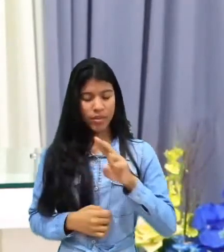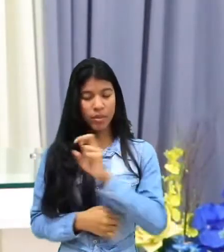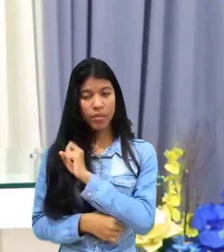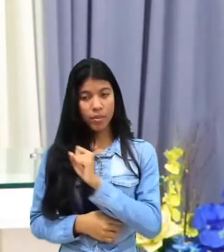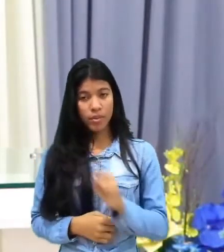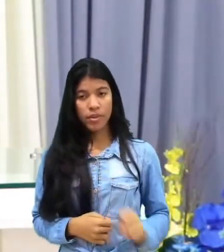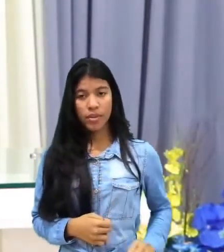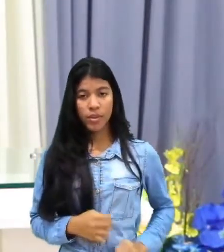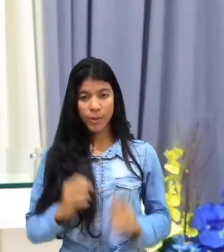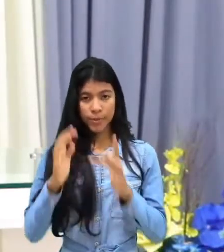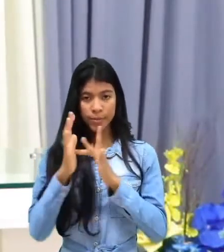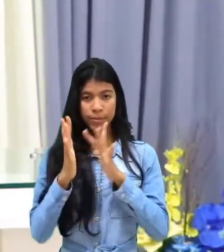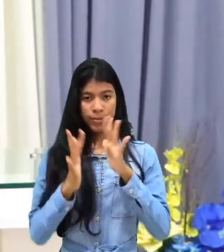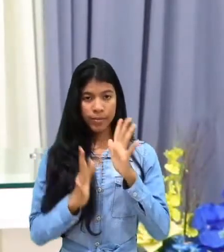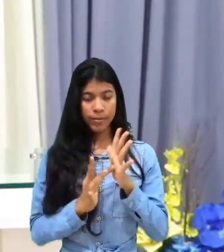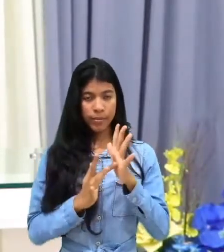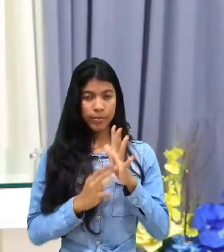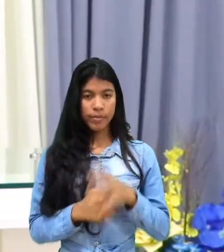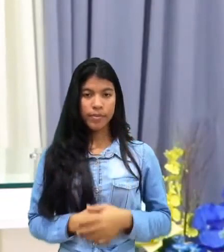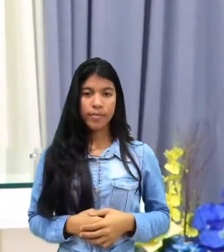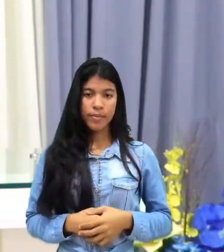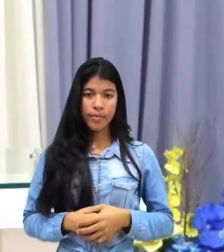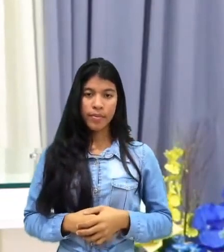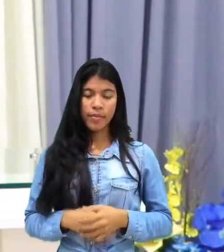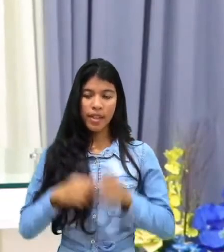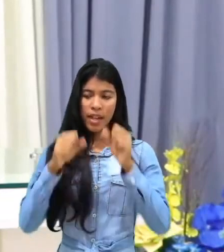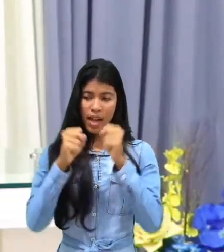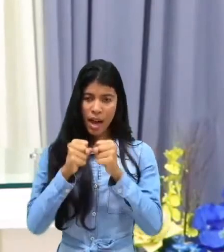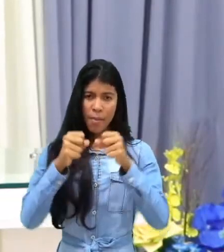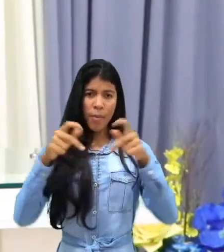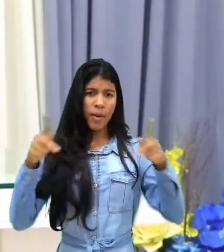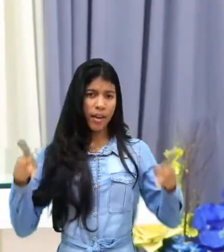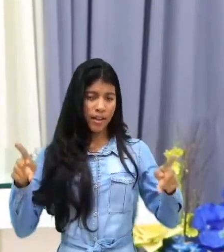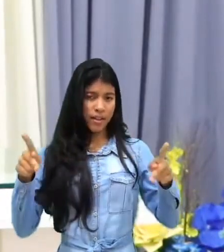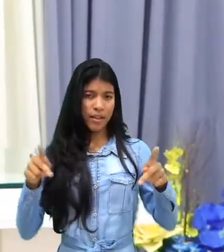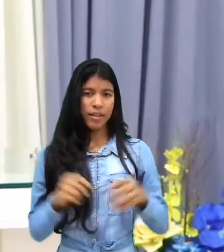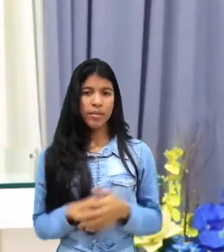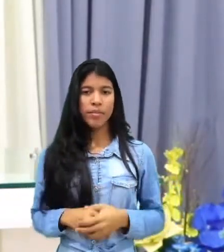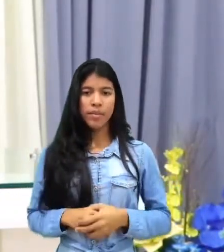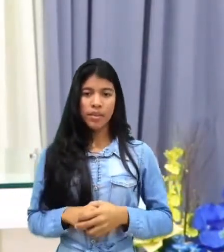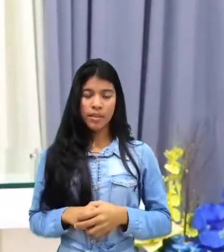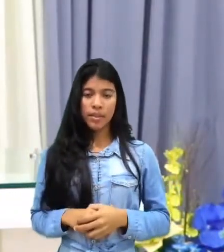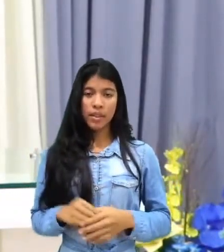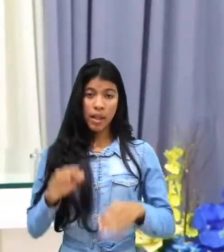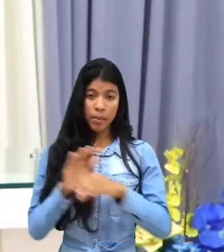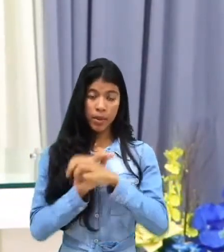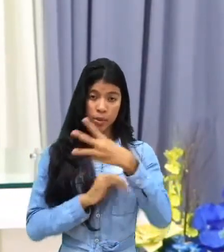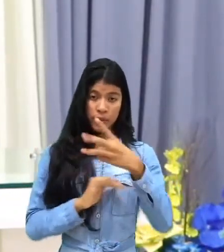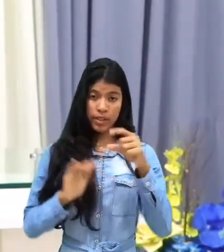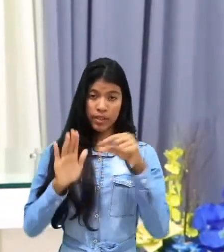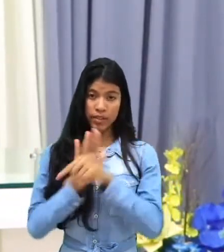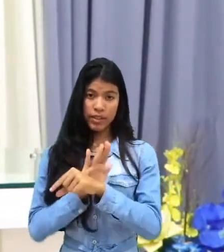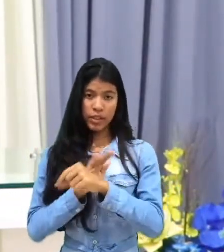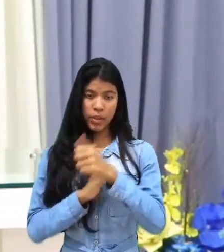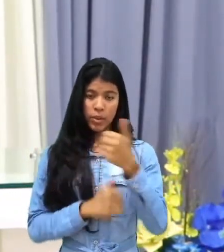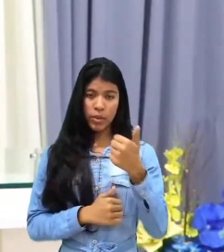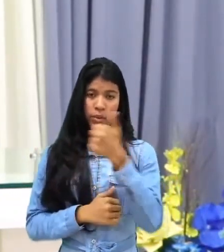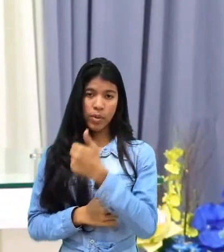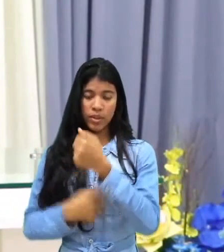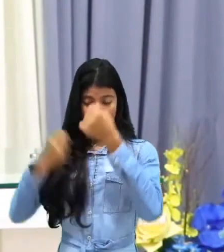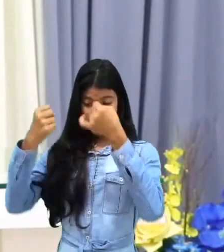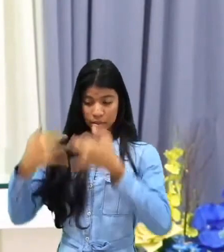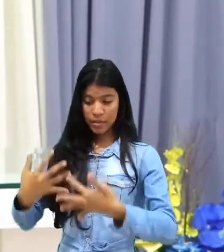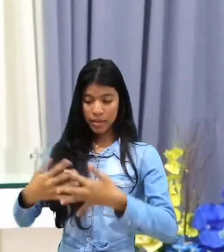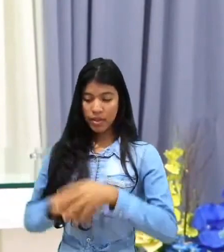Senhor Jesus. Apocalipse capítulo de número 3, versículo de número 11, ele diz, eis que venho sem